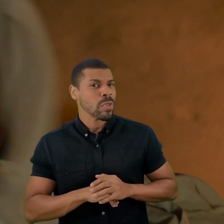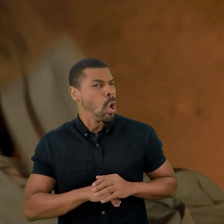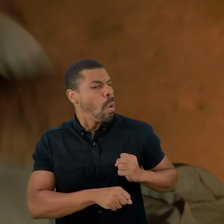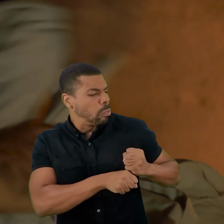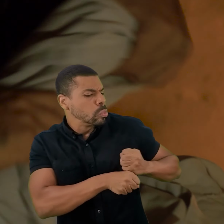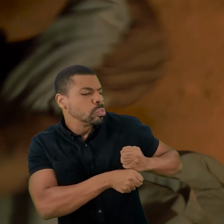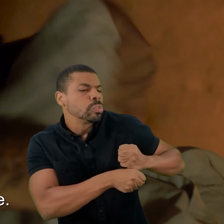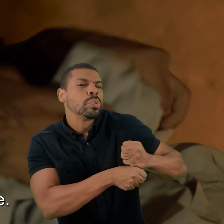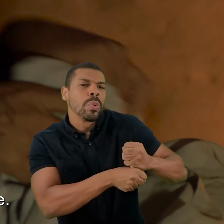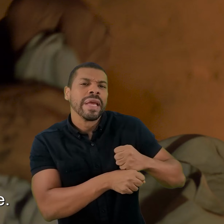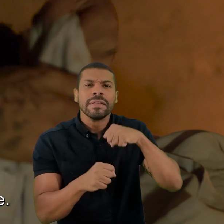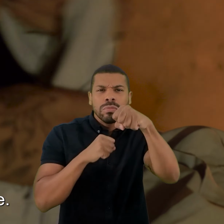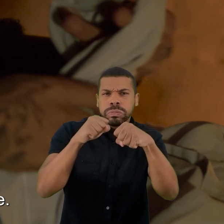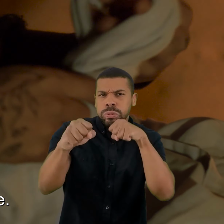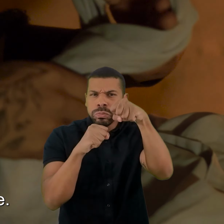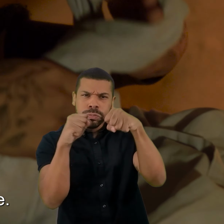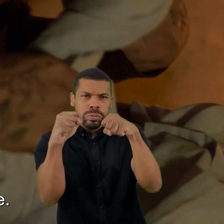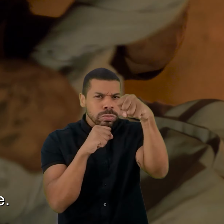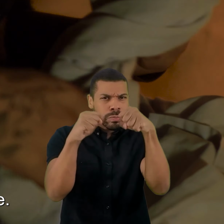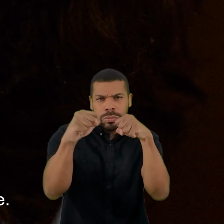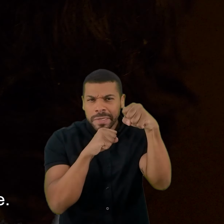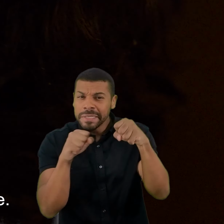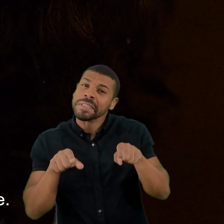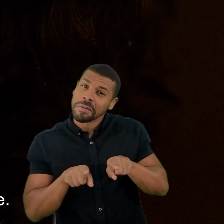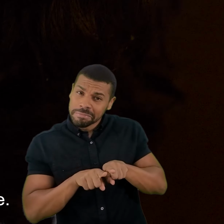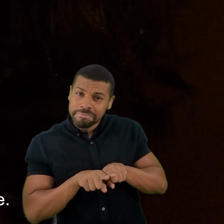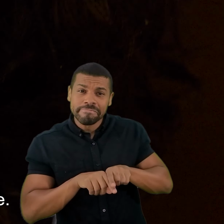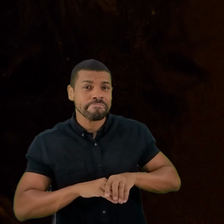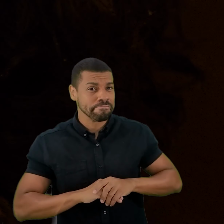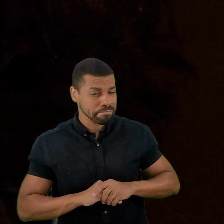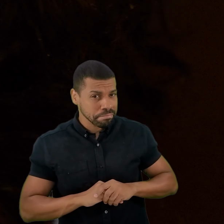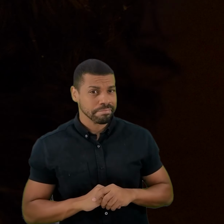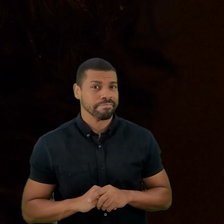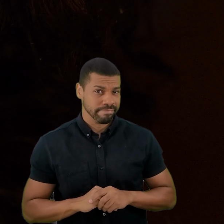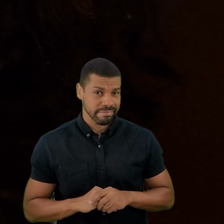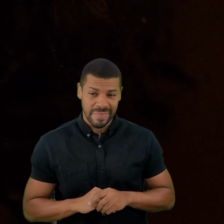Marinha. Ele também era lutador de boxe.